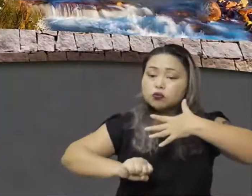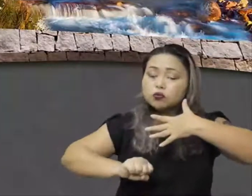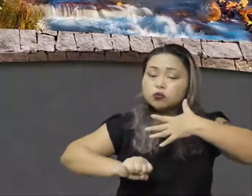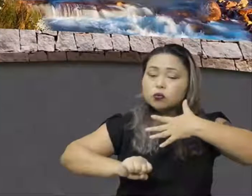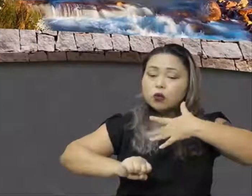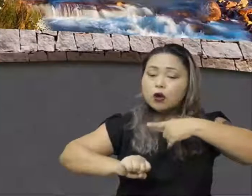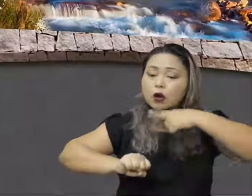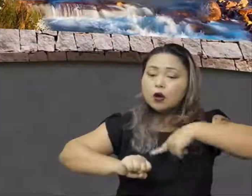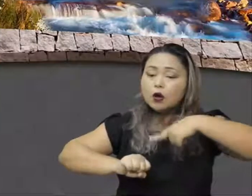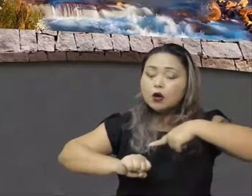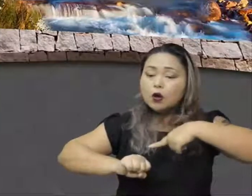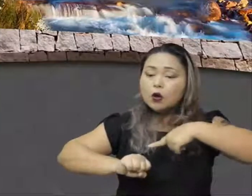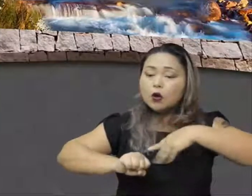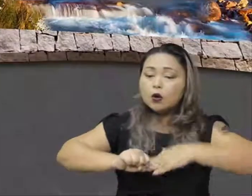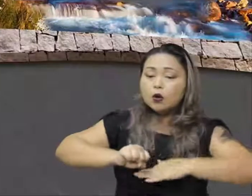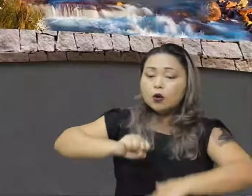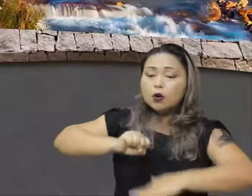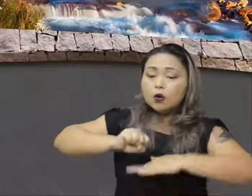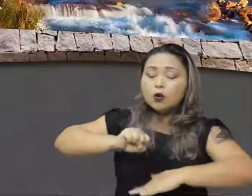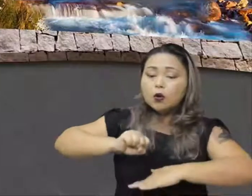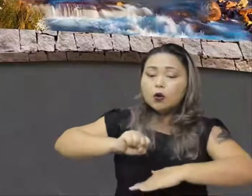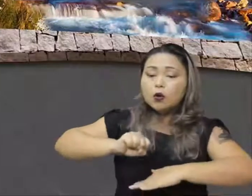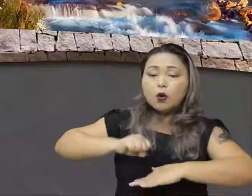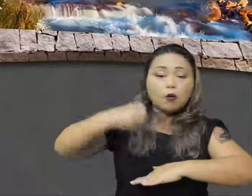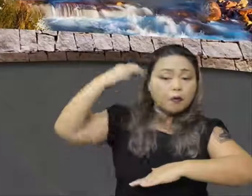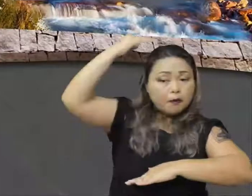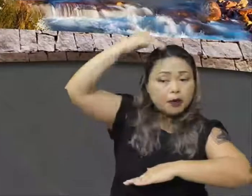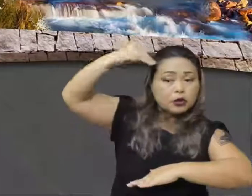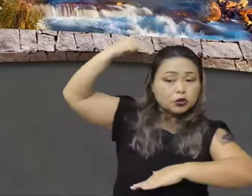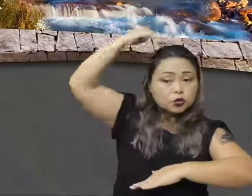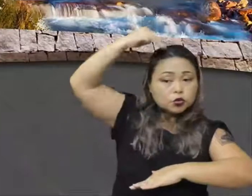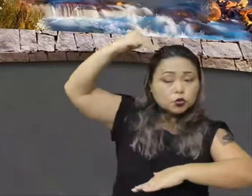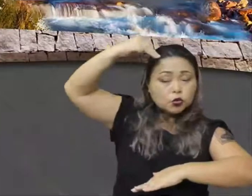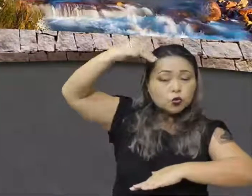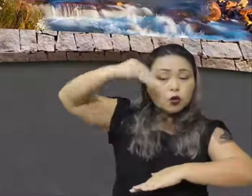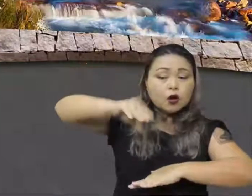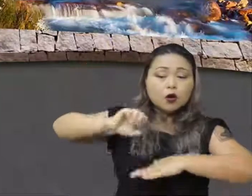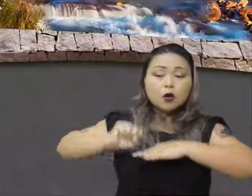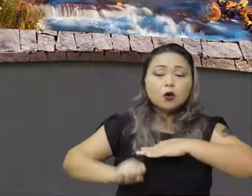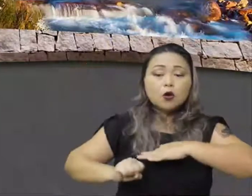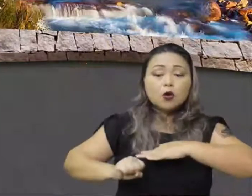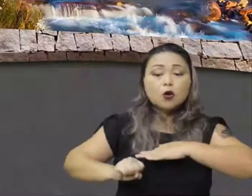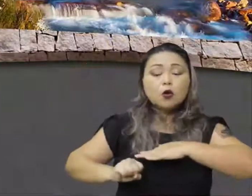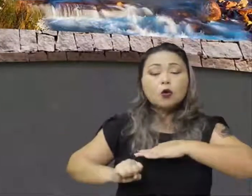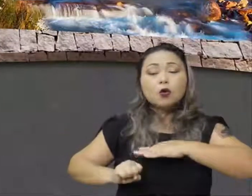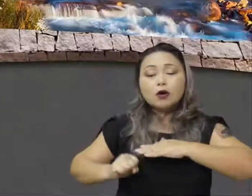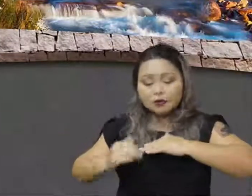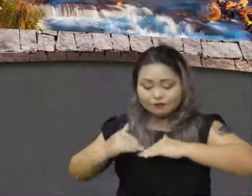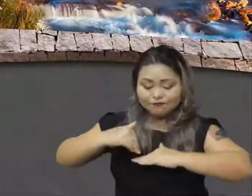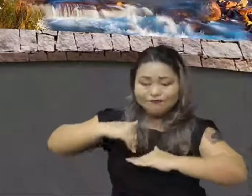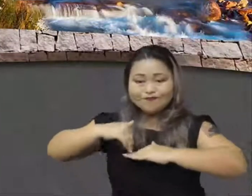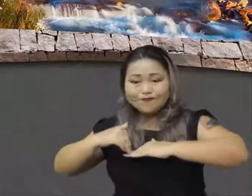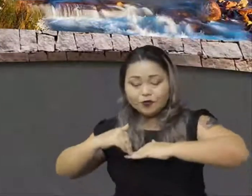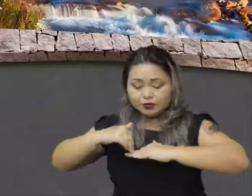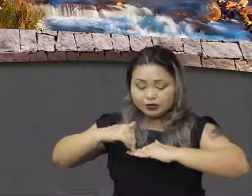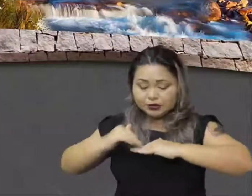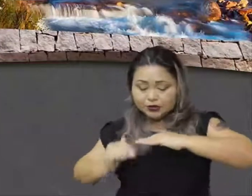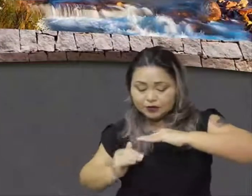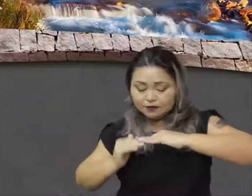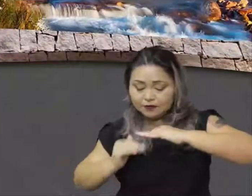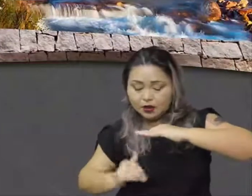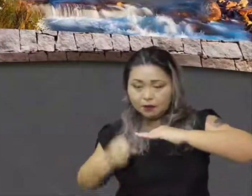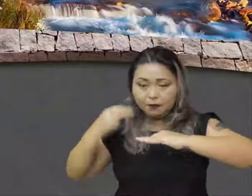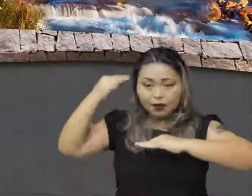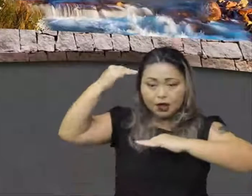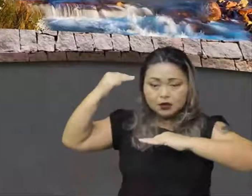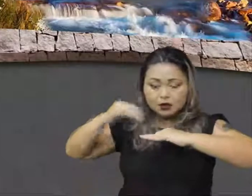vai encontrar como divisor o México, tão falado por causa da fronteira mexicana com os Estados Unidos, só estão